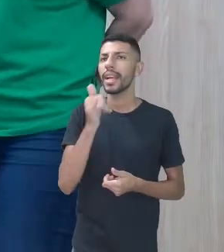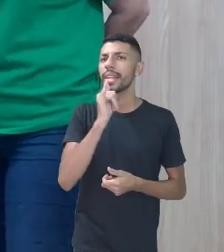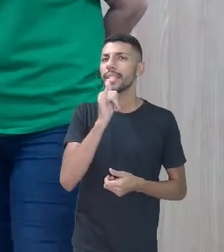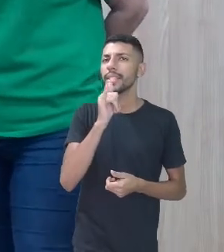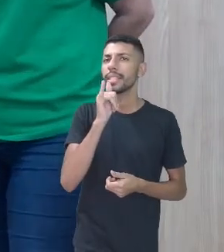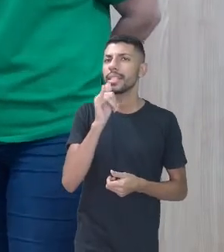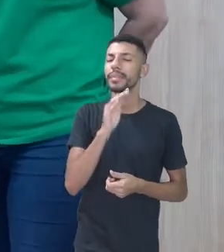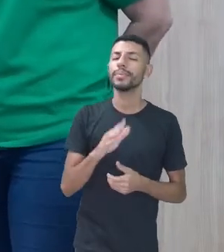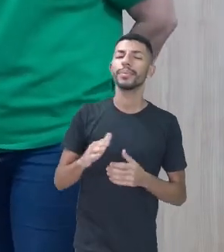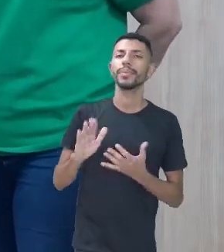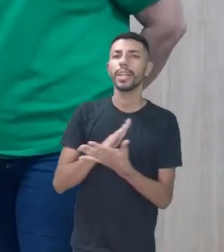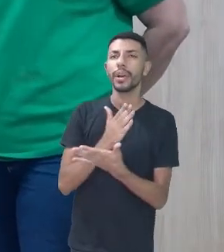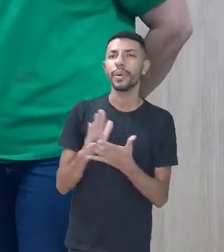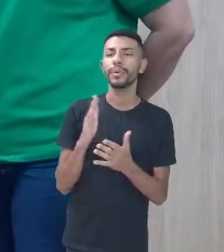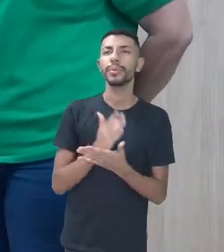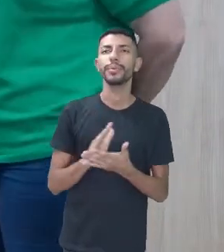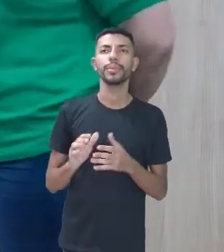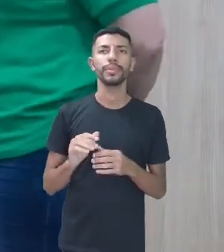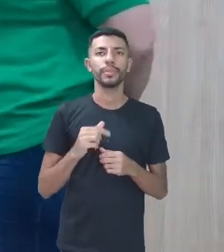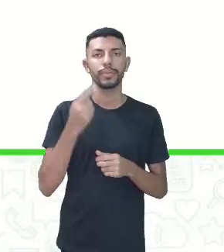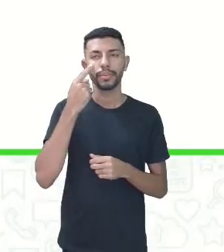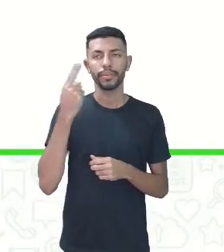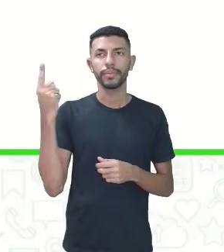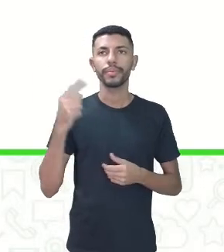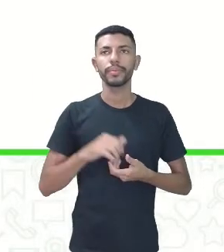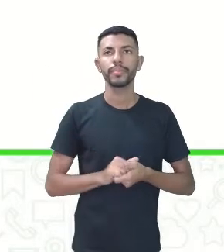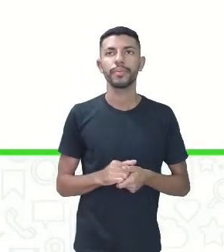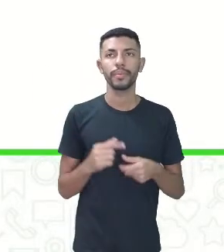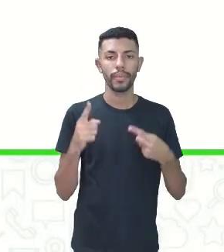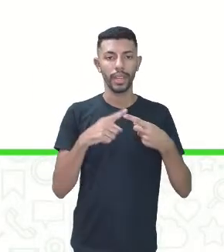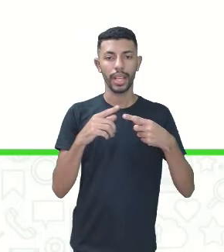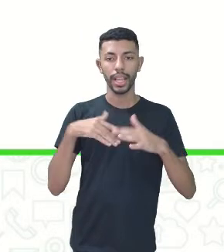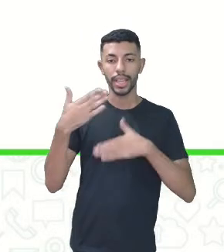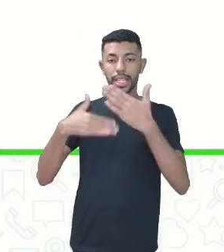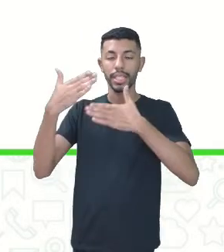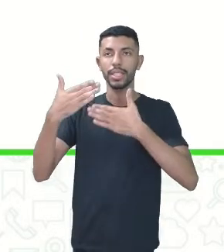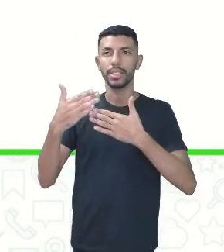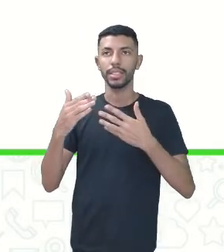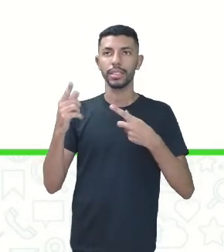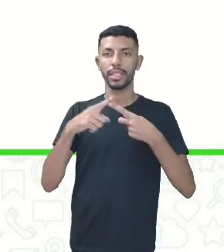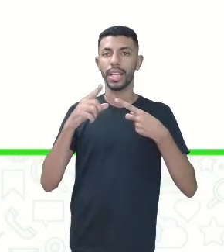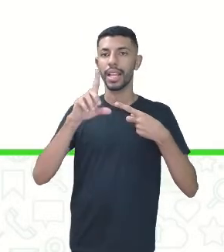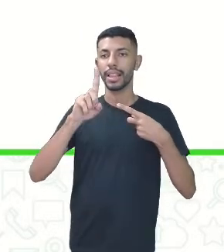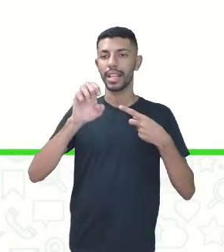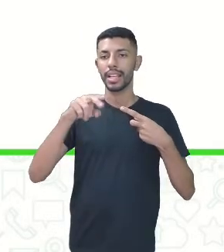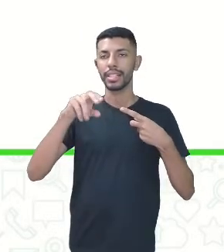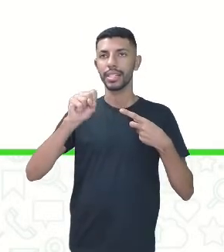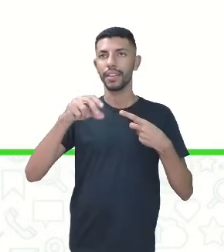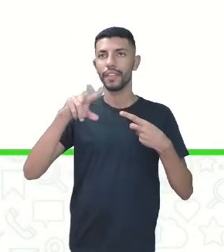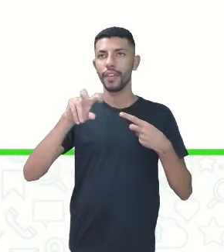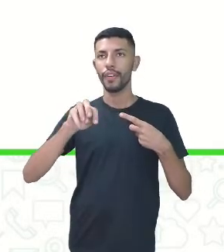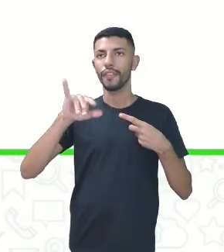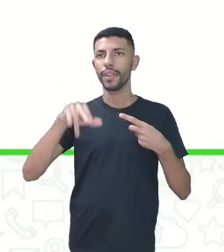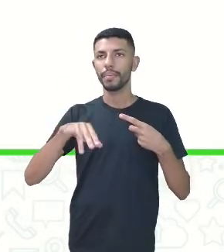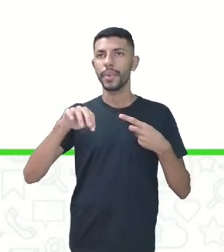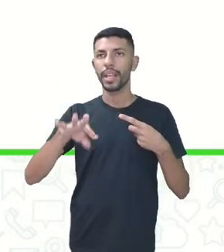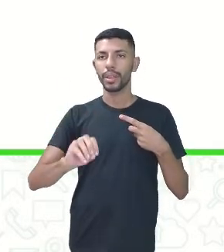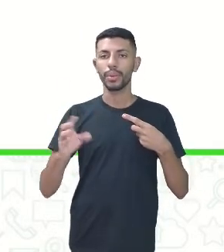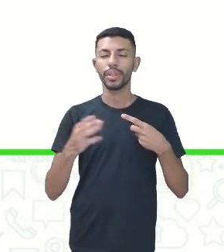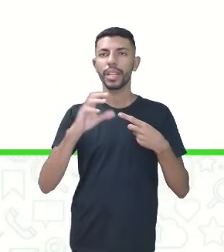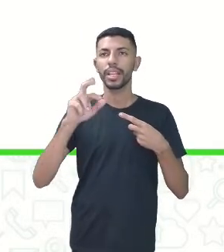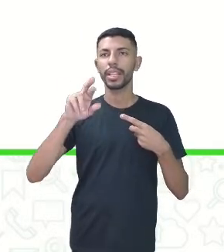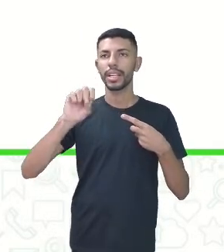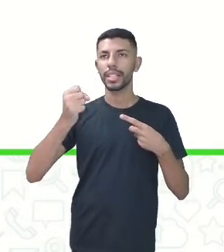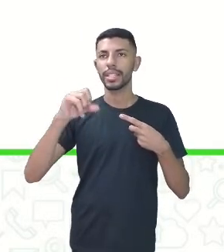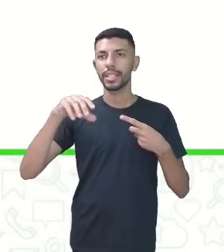Vamos ver alguns exemplos de sinonímias. Desenvolvimento e crescimento.